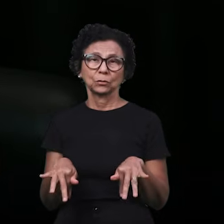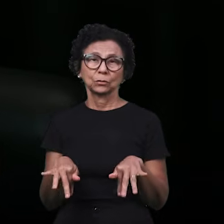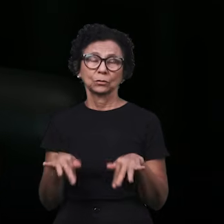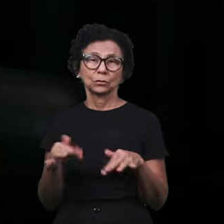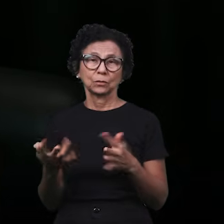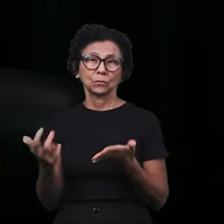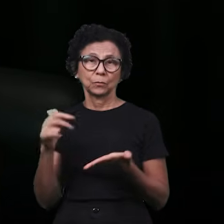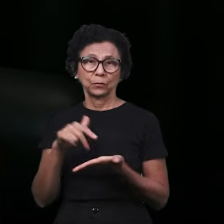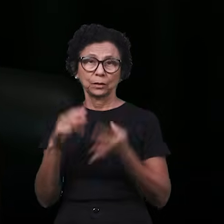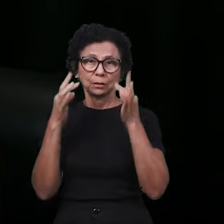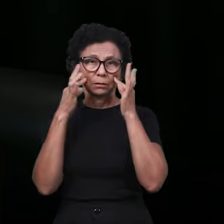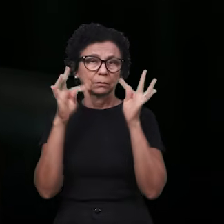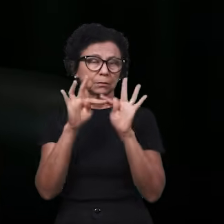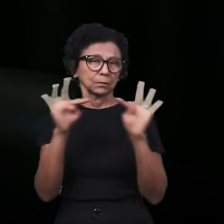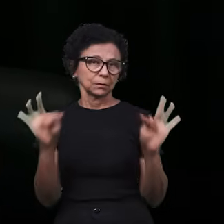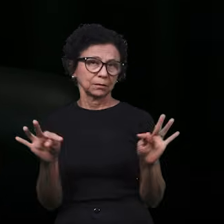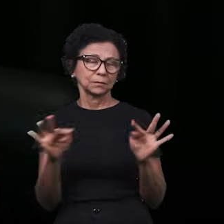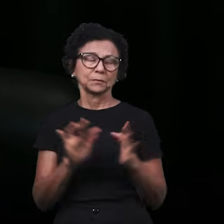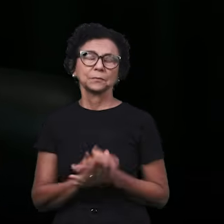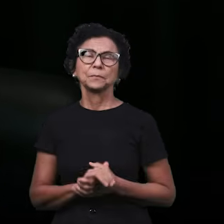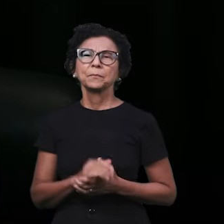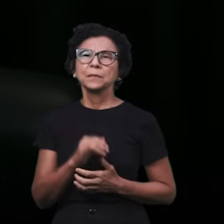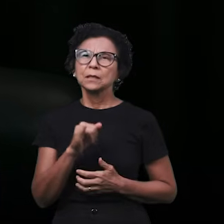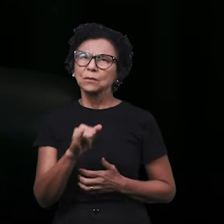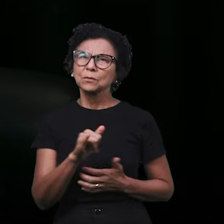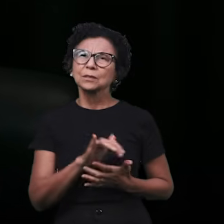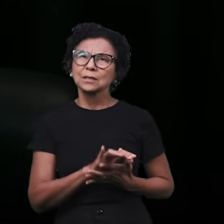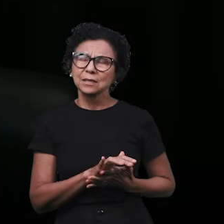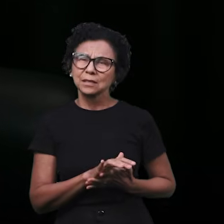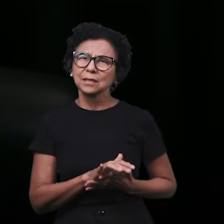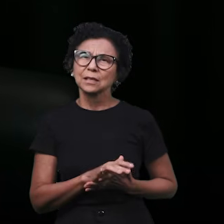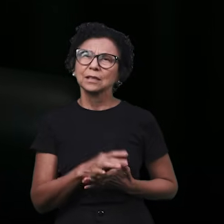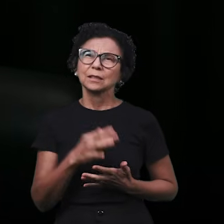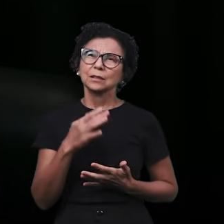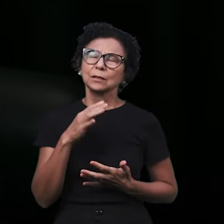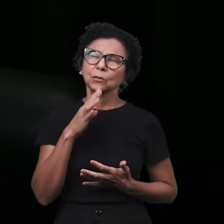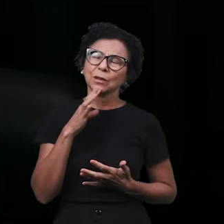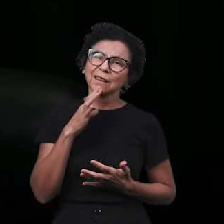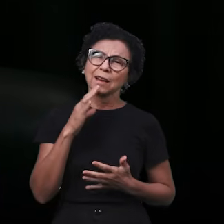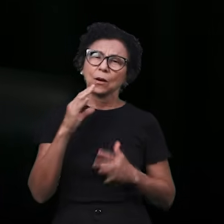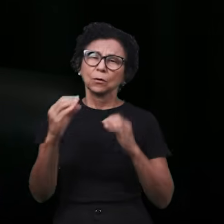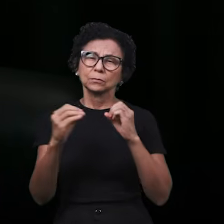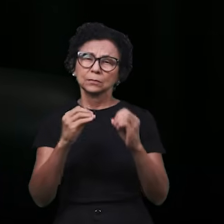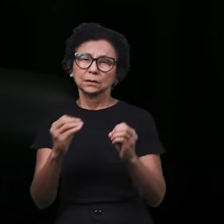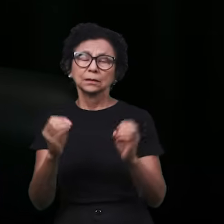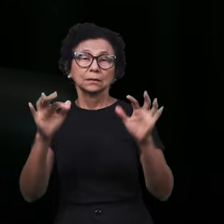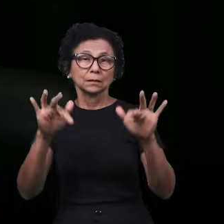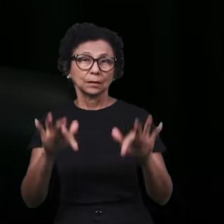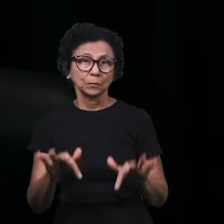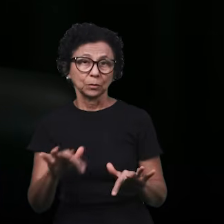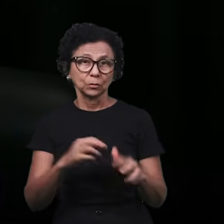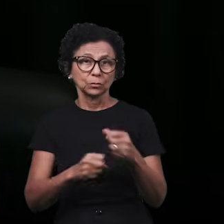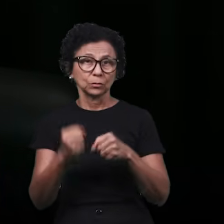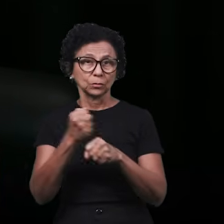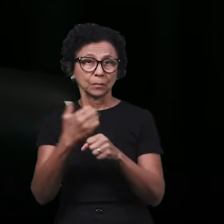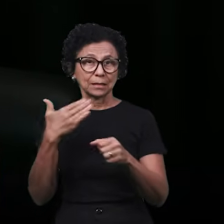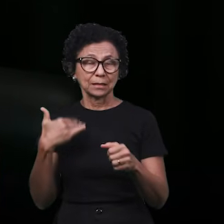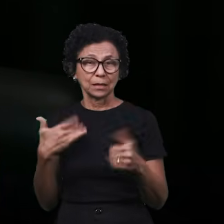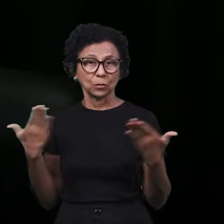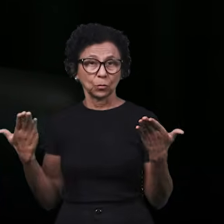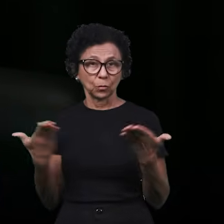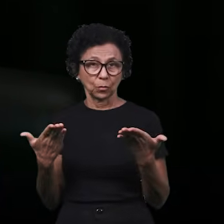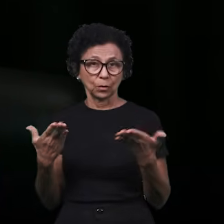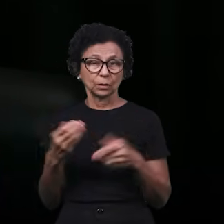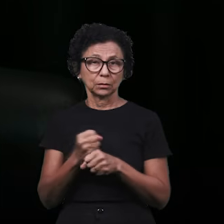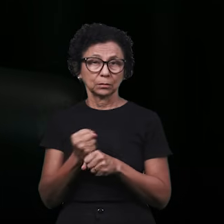para frente. Mas se você teve registro de encerramento de oficinas na sua região do ano passado, esse ano, manda pra gente, manda um oi